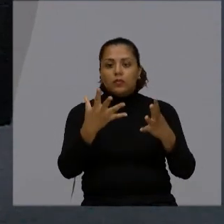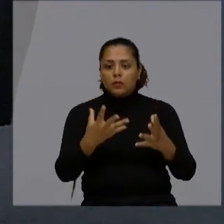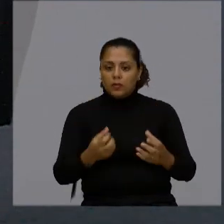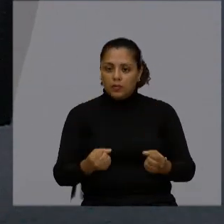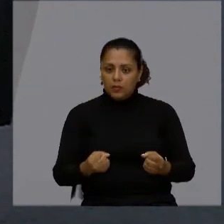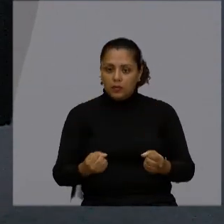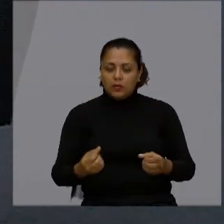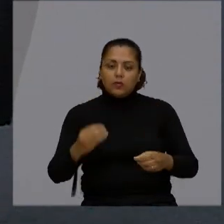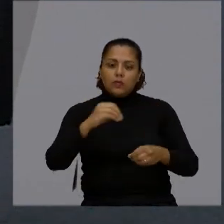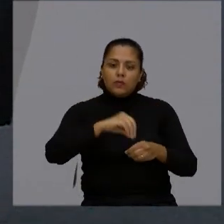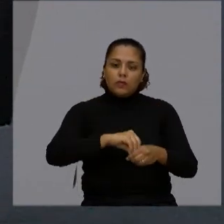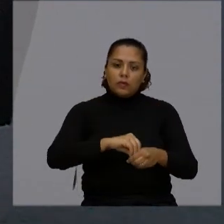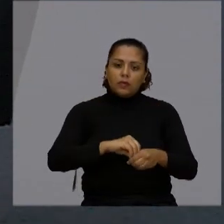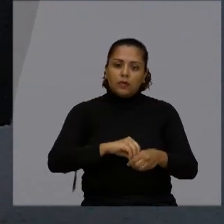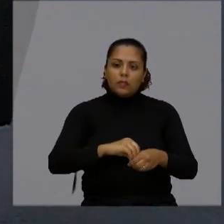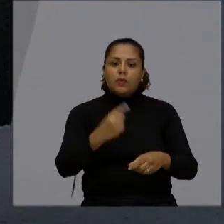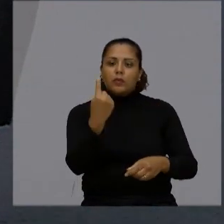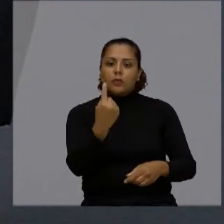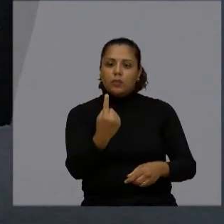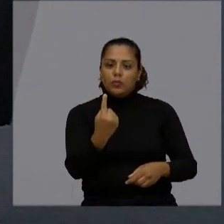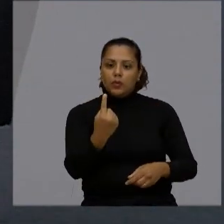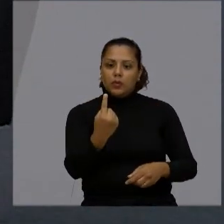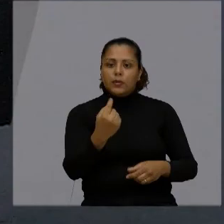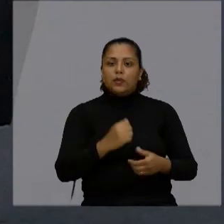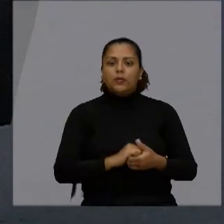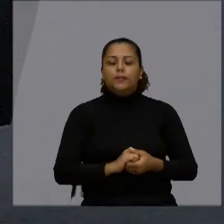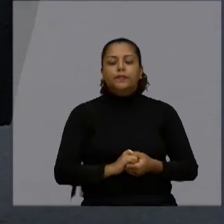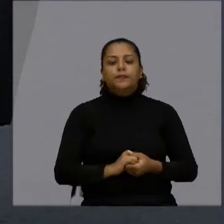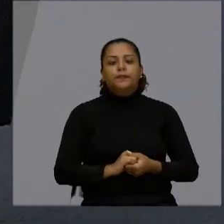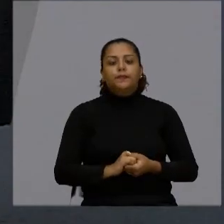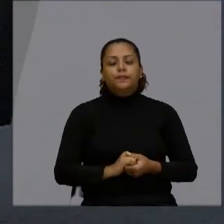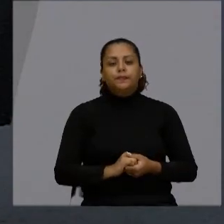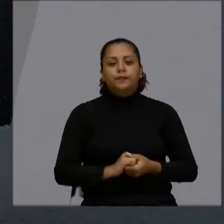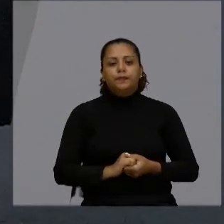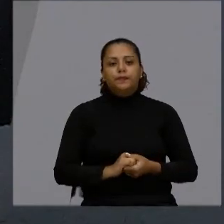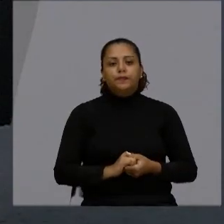nenhum voto contrário, aprovado por unanimidade.